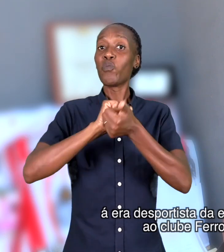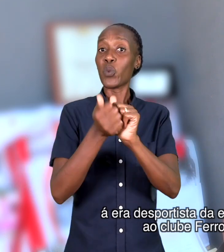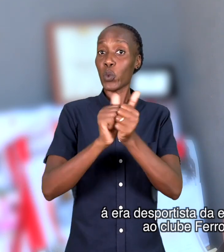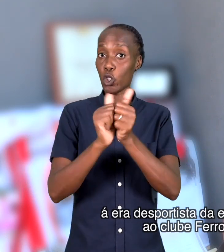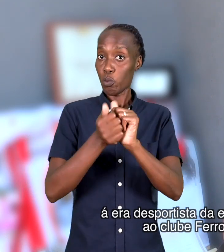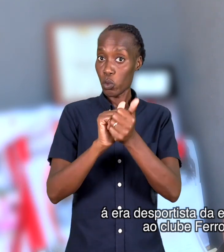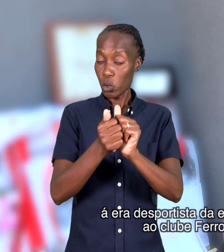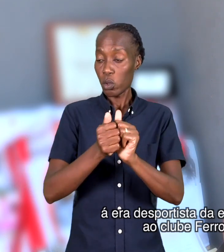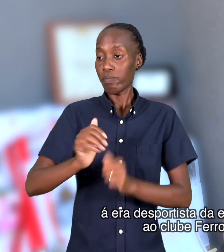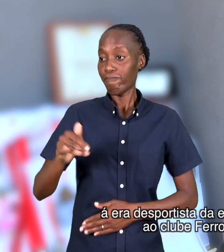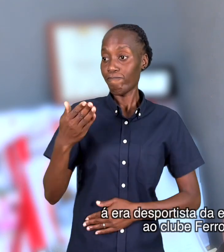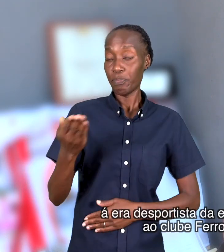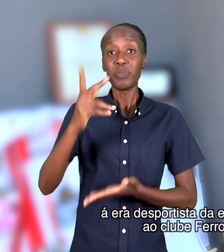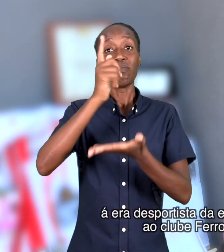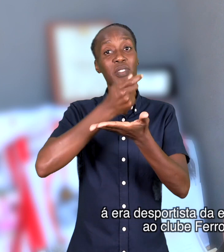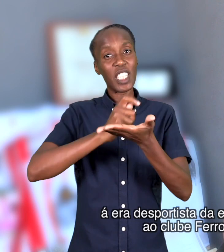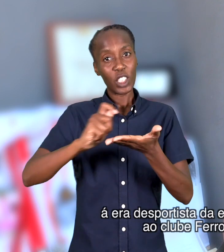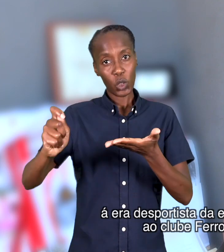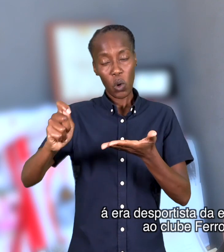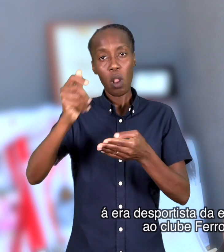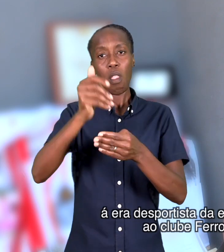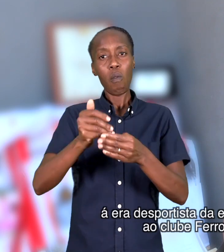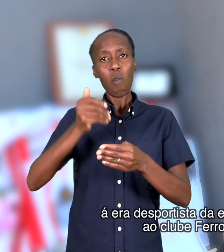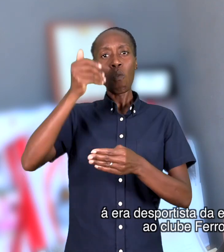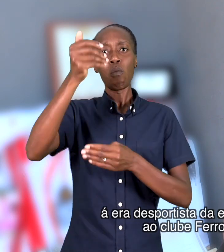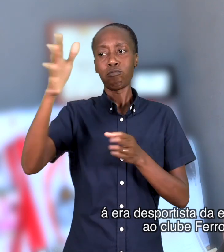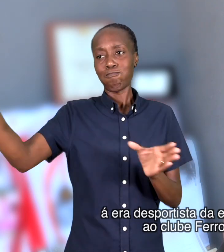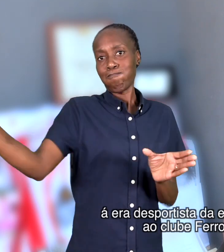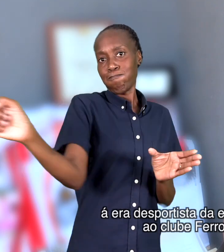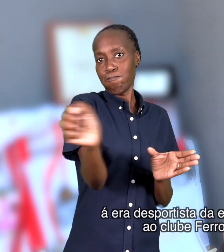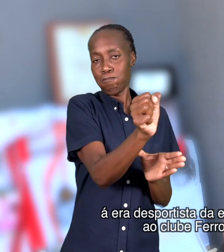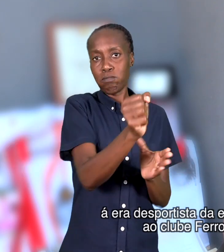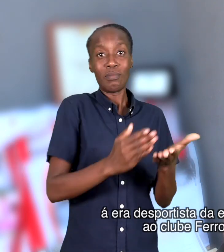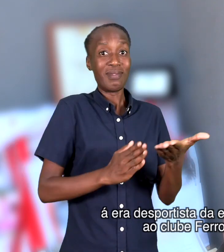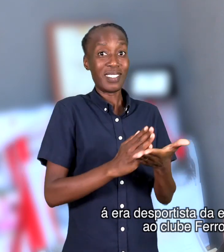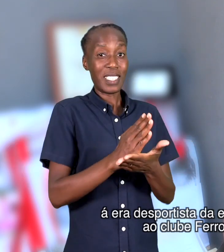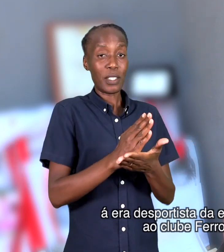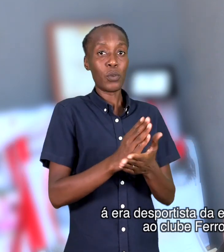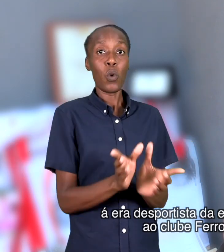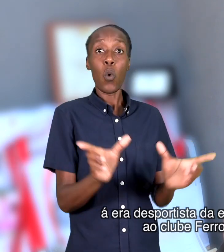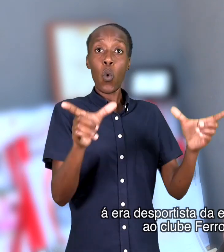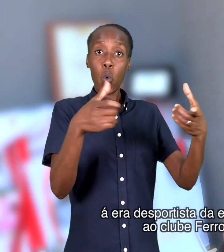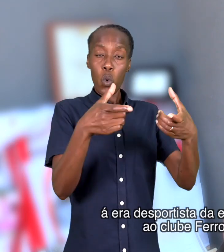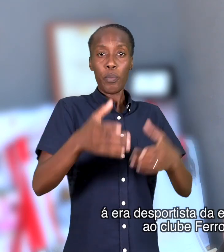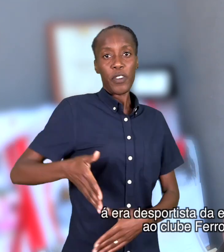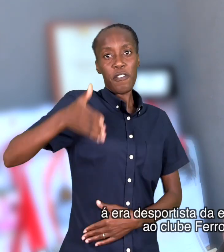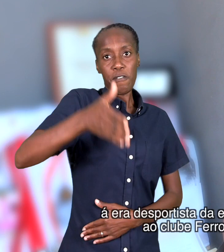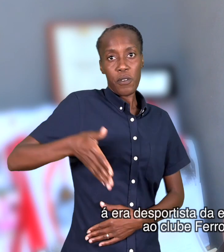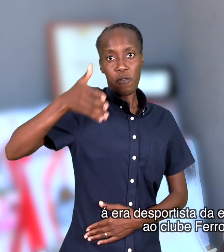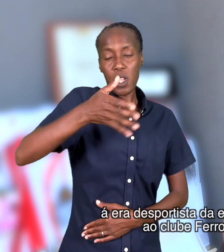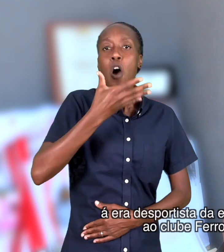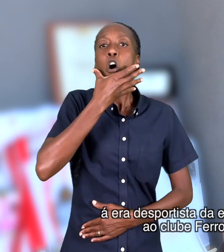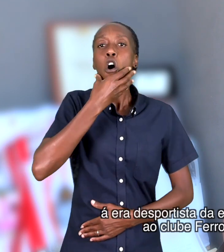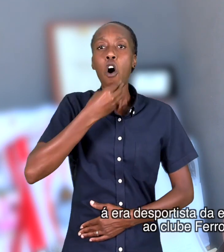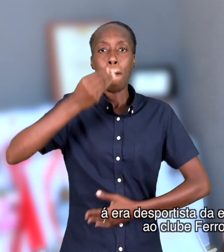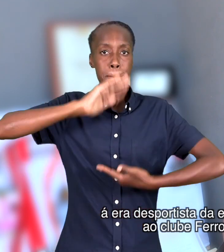Escola General Machado fui diretamente para o clube ferroviário, levada pelo professor